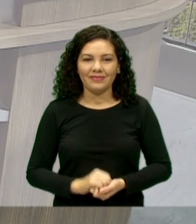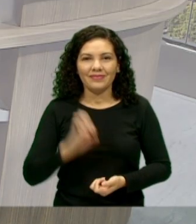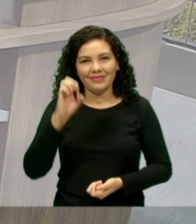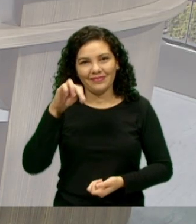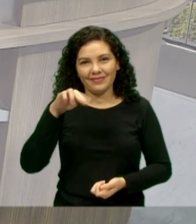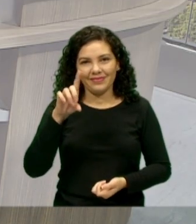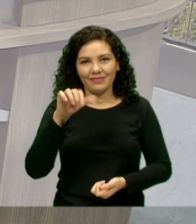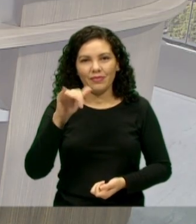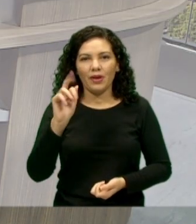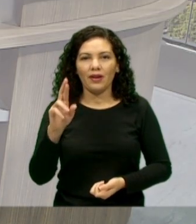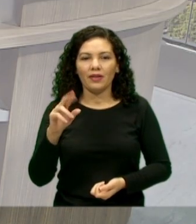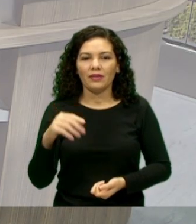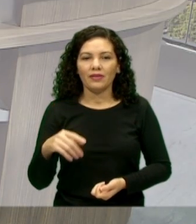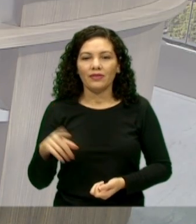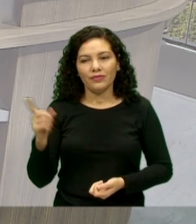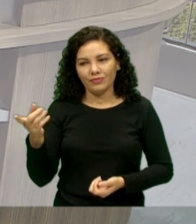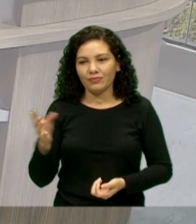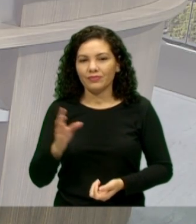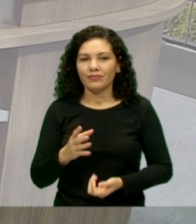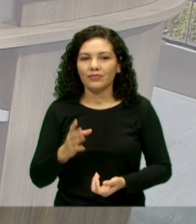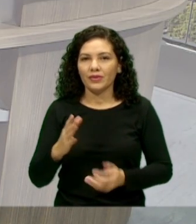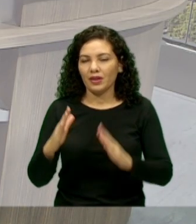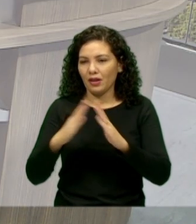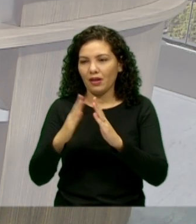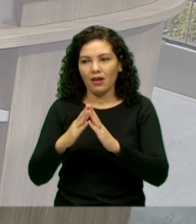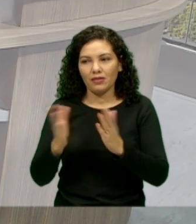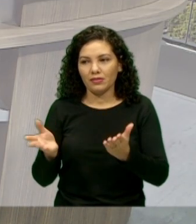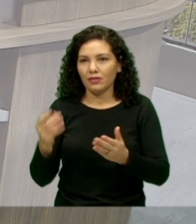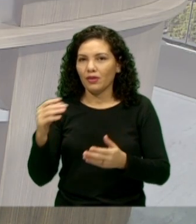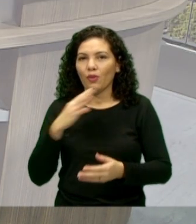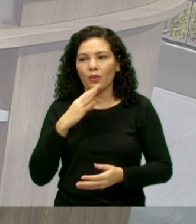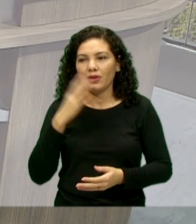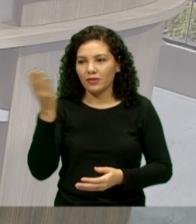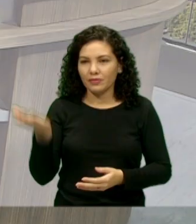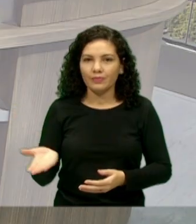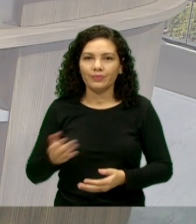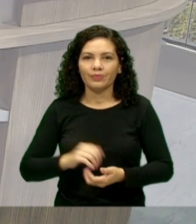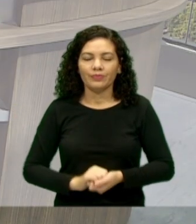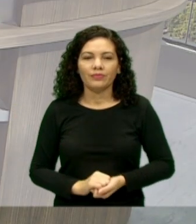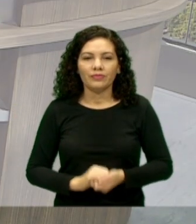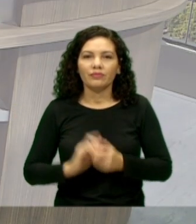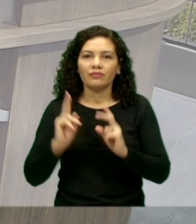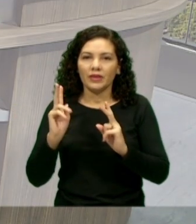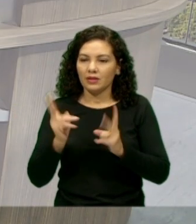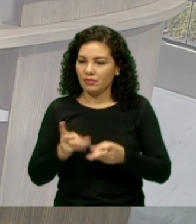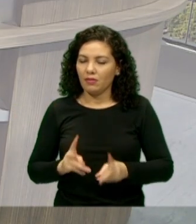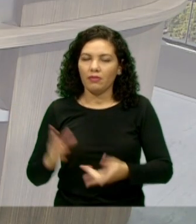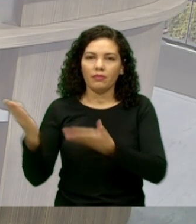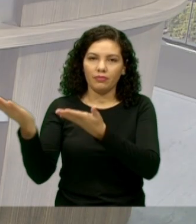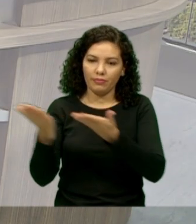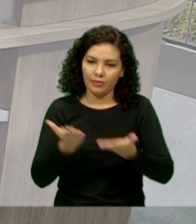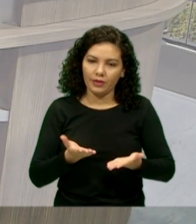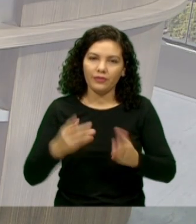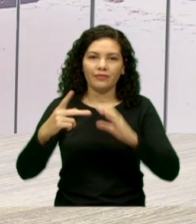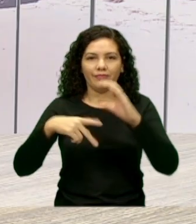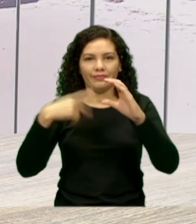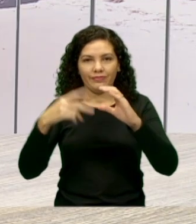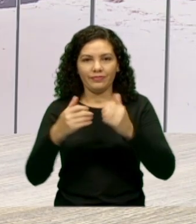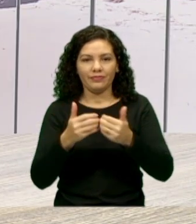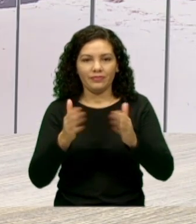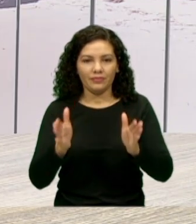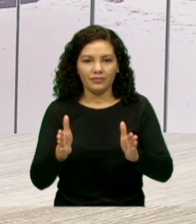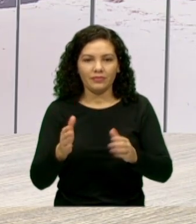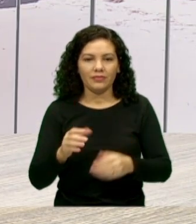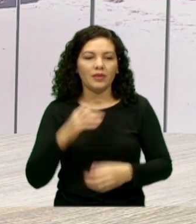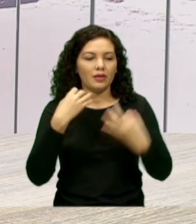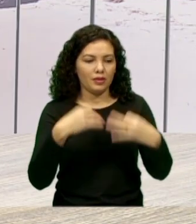Edmar, você é nosso... De casa, gente. Está em casa sempre, tá? Seja sempre bem-vindo aqui ao Câmara Aberta, tá? Com